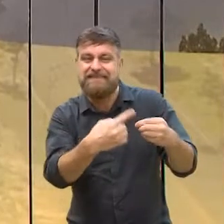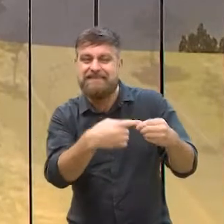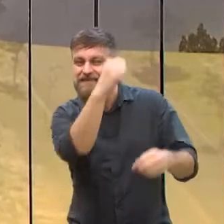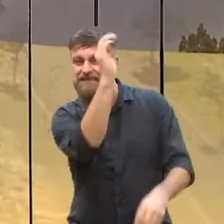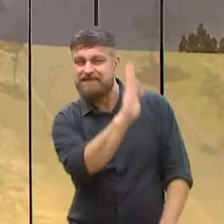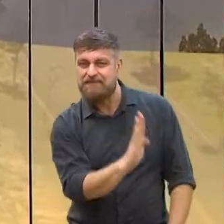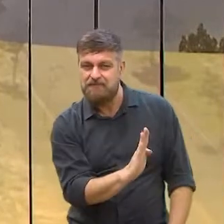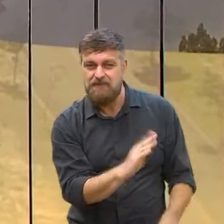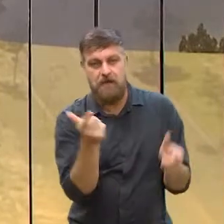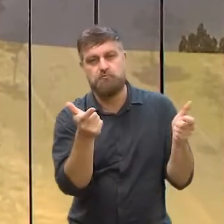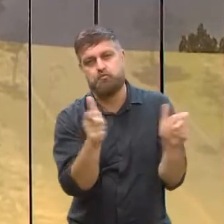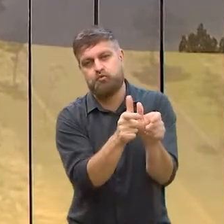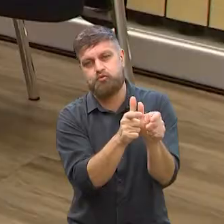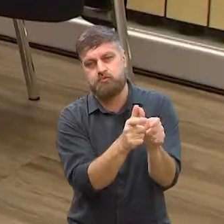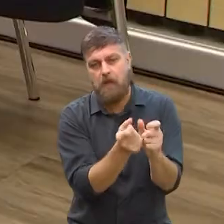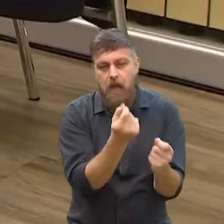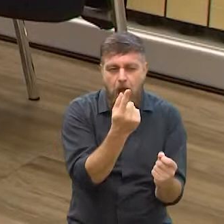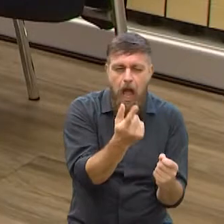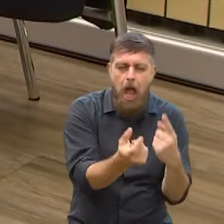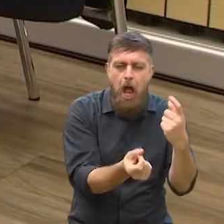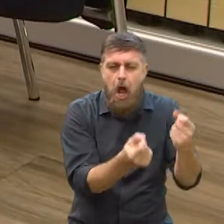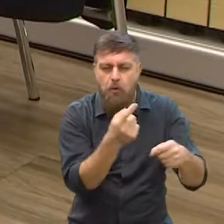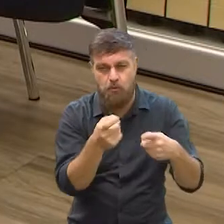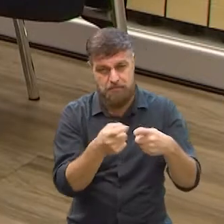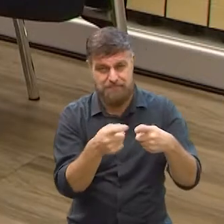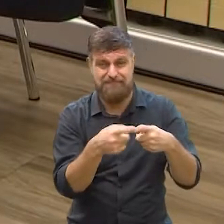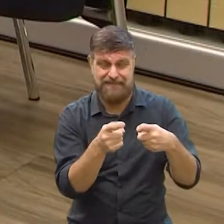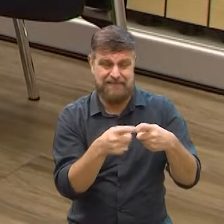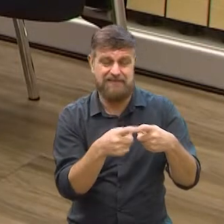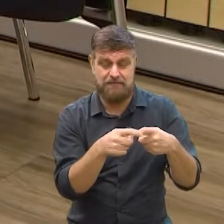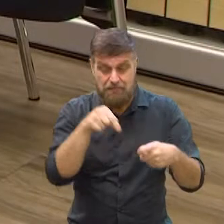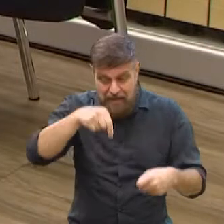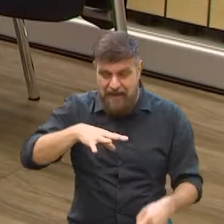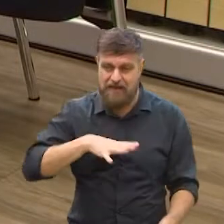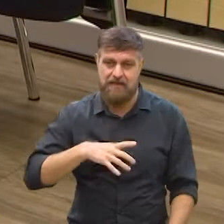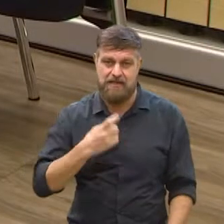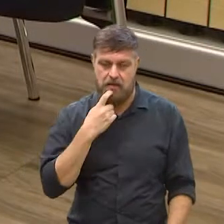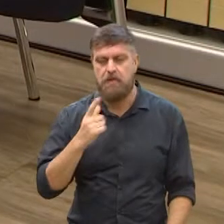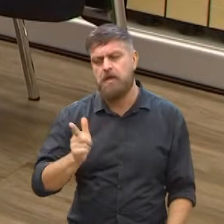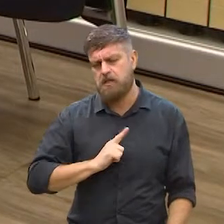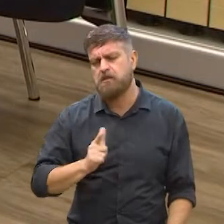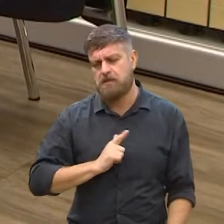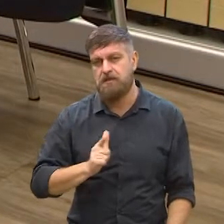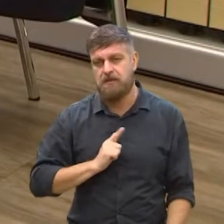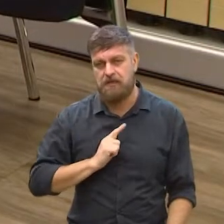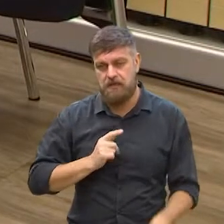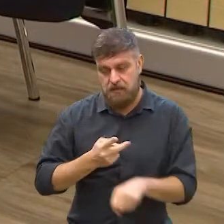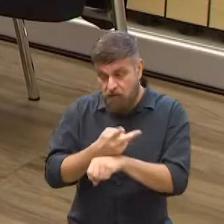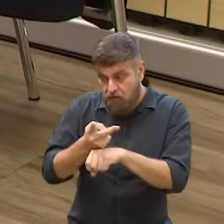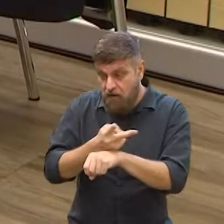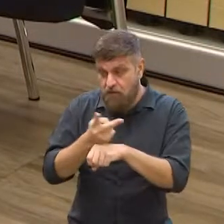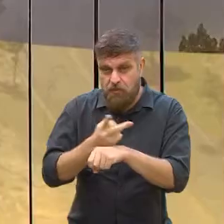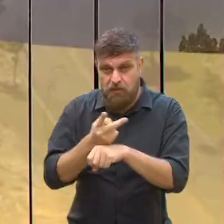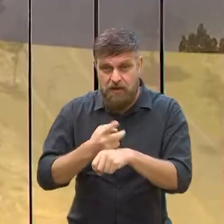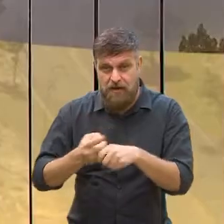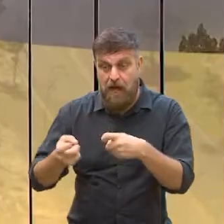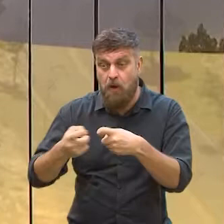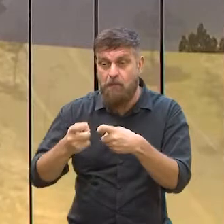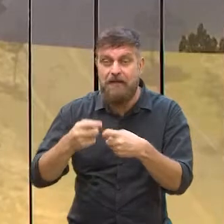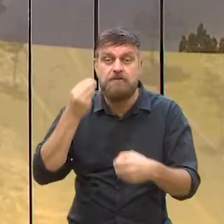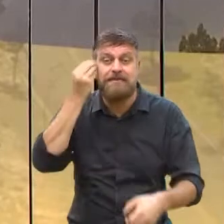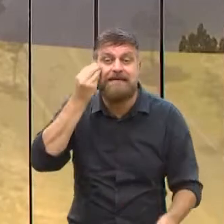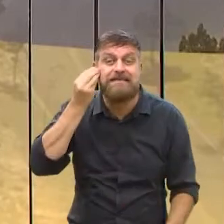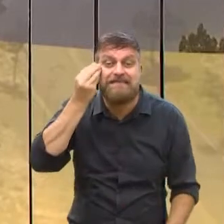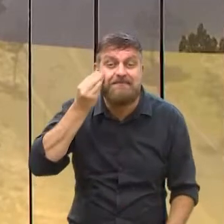as opções são menores, né? Então acaba sendo um pouco pior. Mas sempre é importante mesmo a procura de um cirurgião que tenha experiência, isso é uma